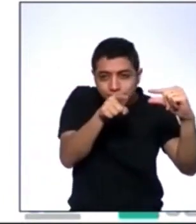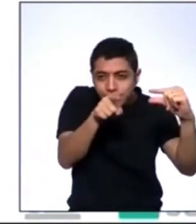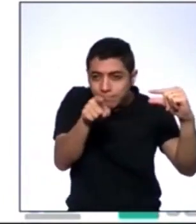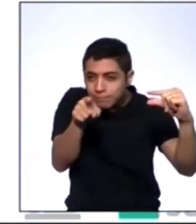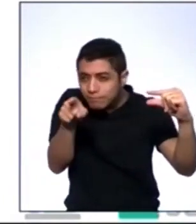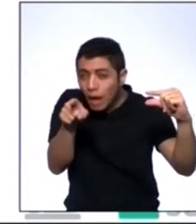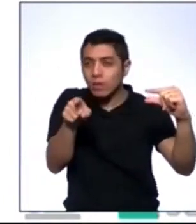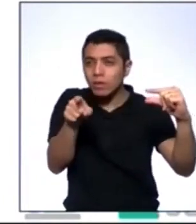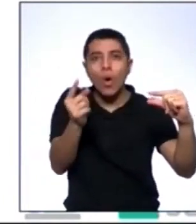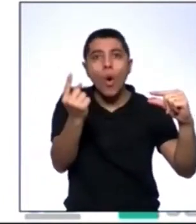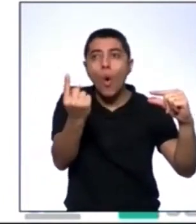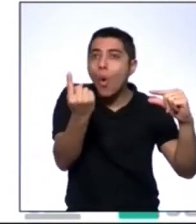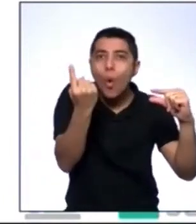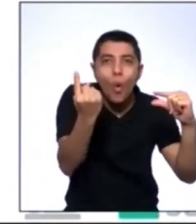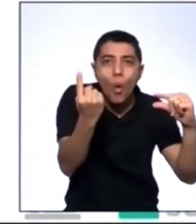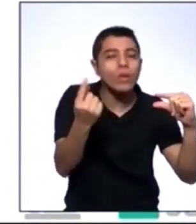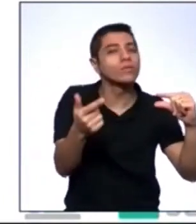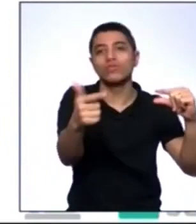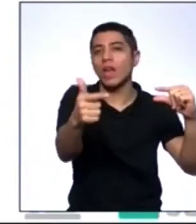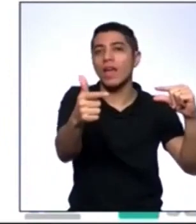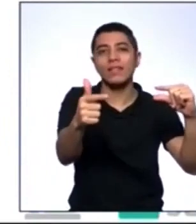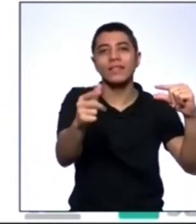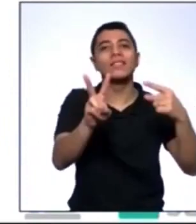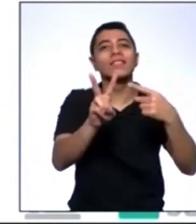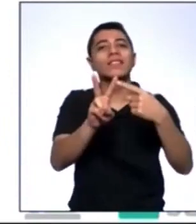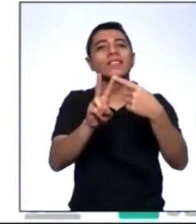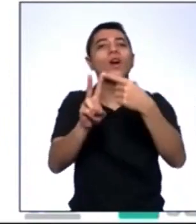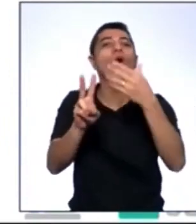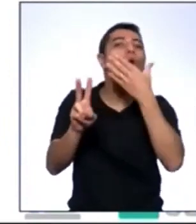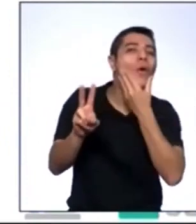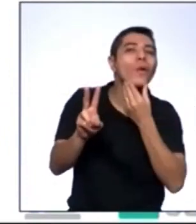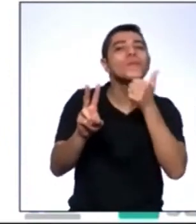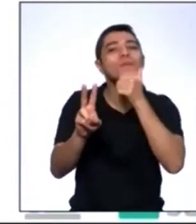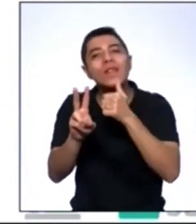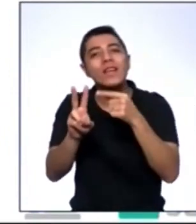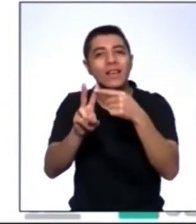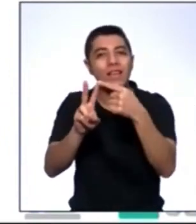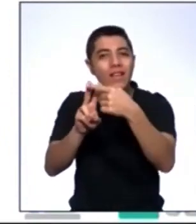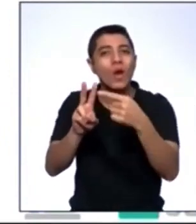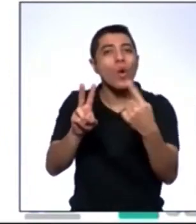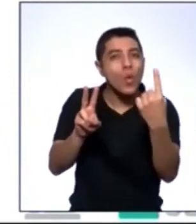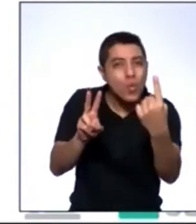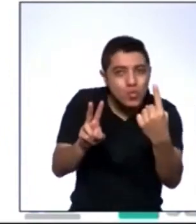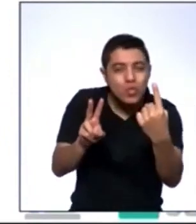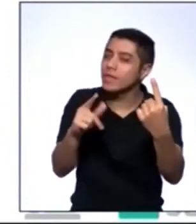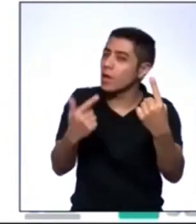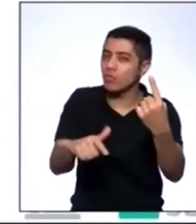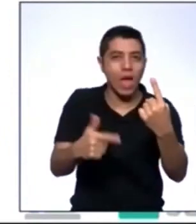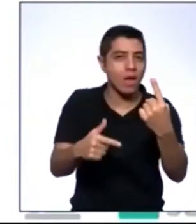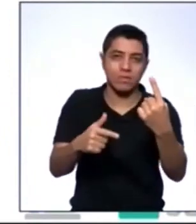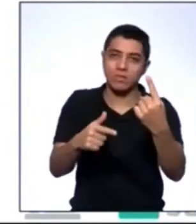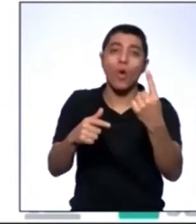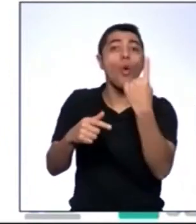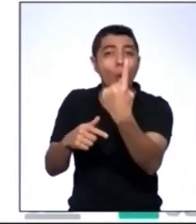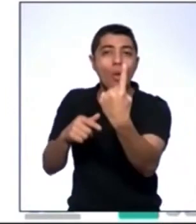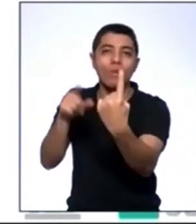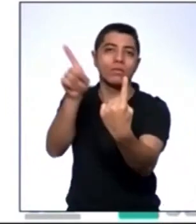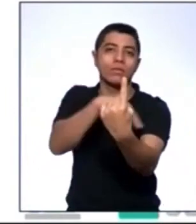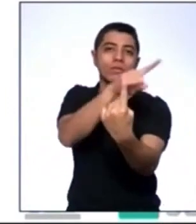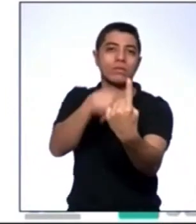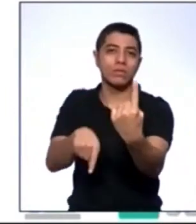o casal 1 e 2 não tem a bandinha, não podem ser considerados pais daquele